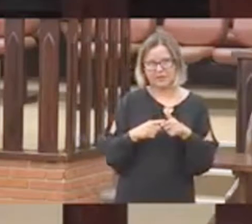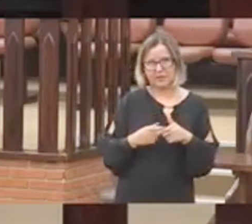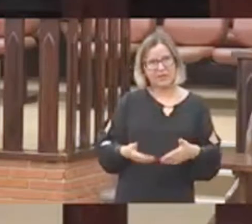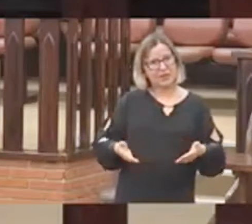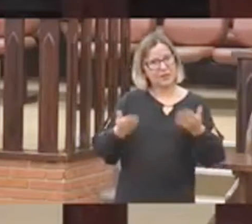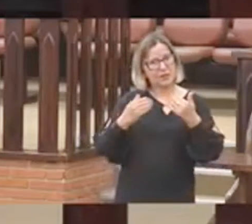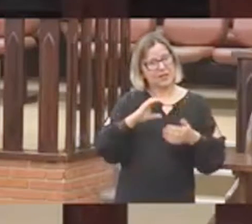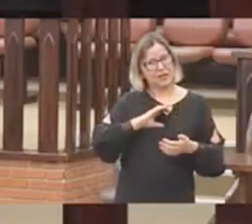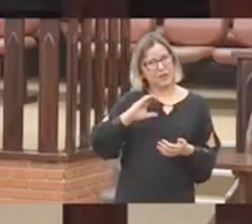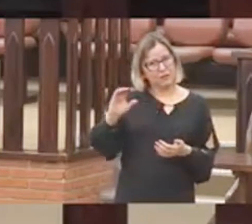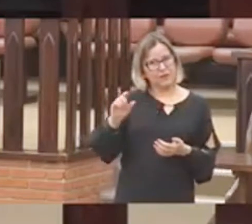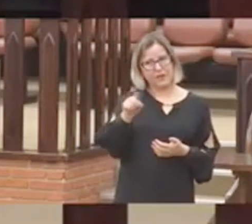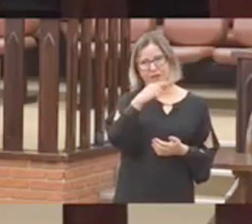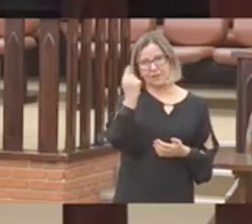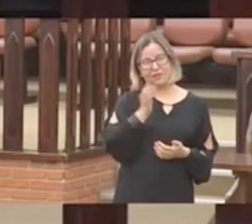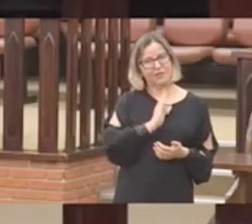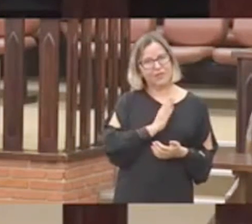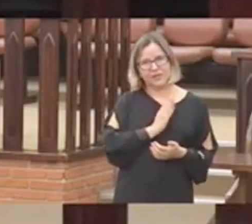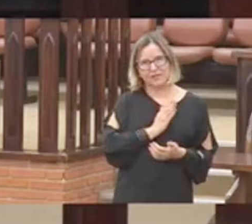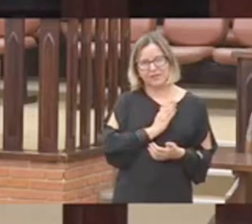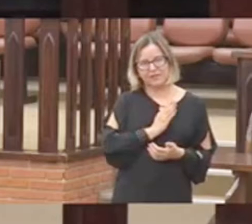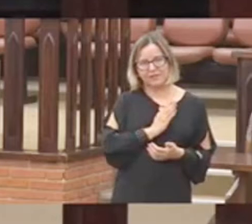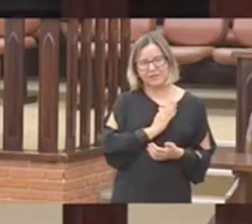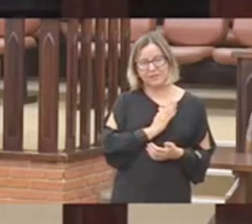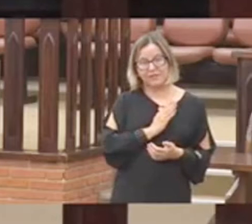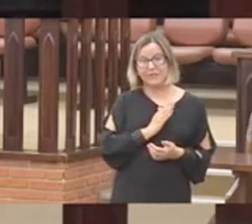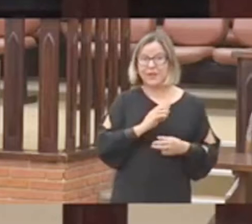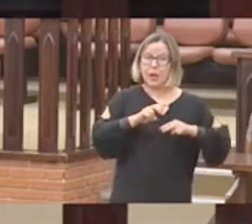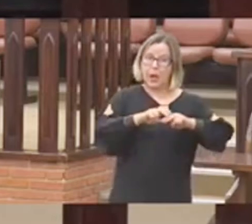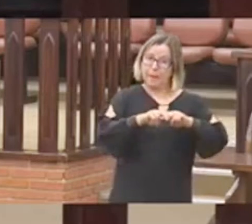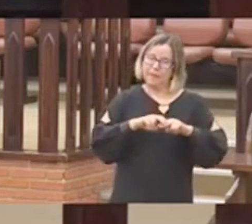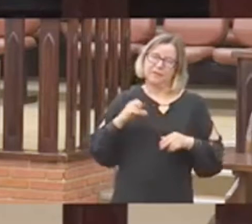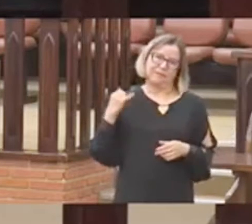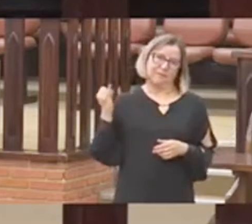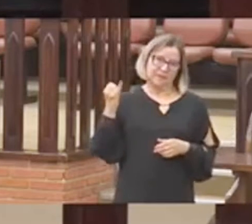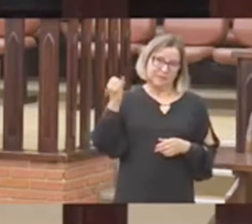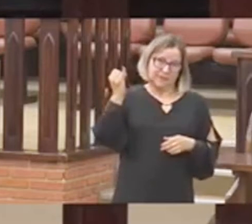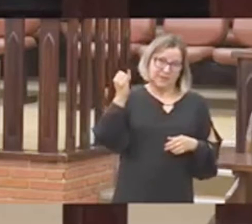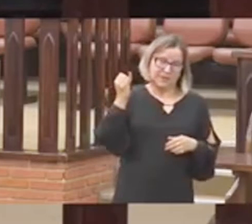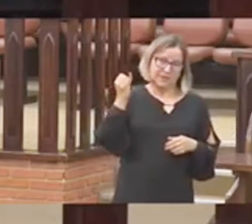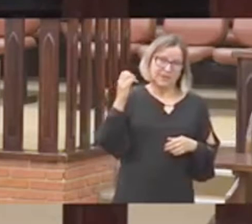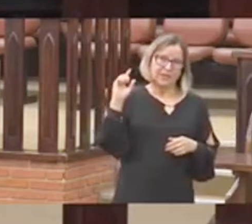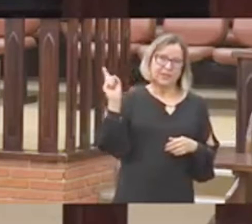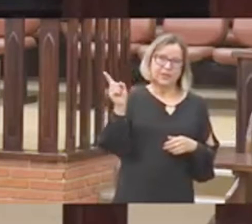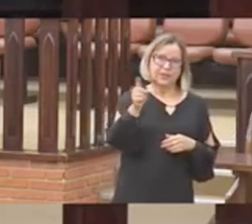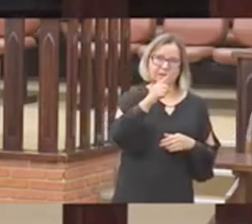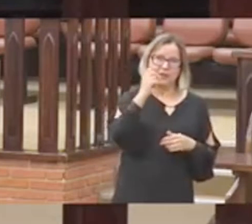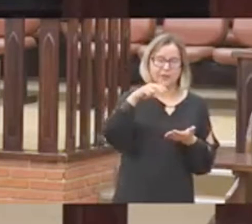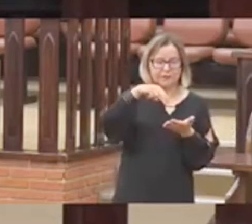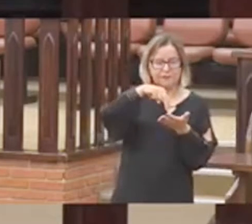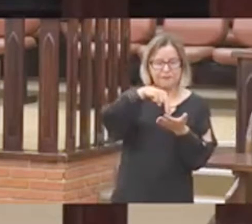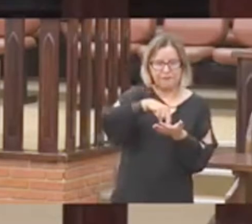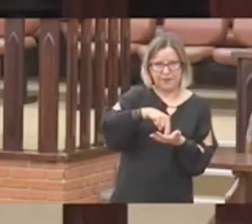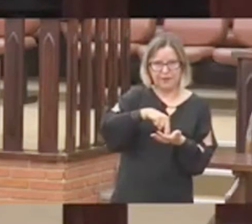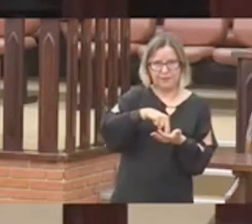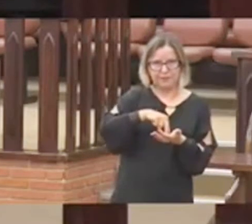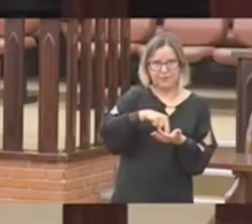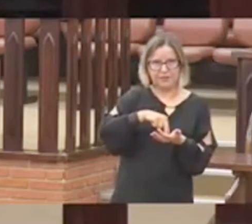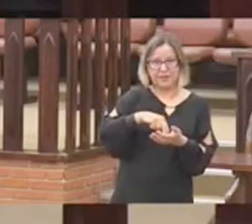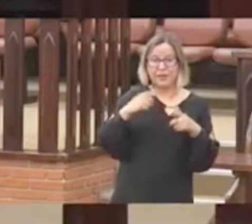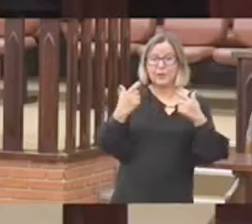confiança para o nosso coração. E por isso que é tão importante nós olharmos para o lugar certo.